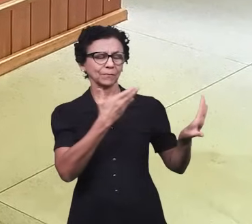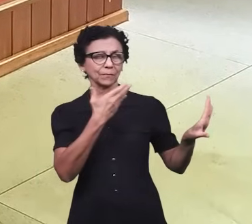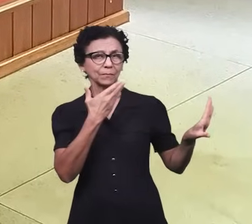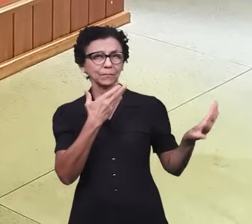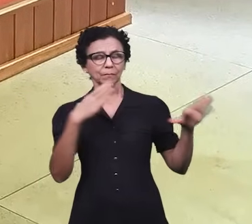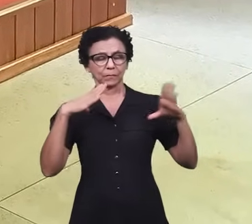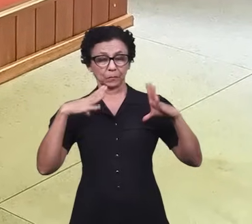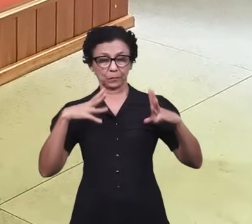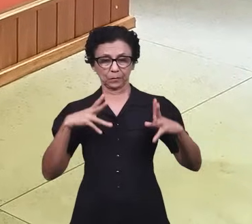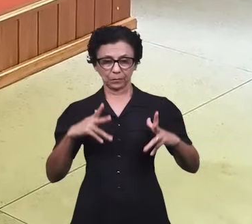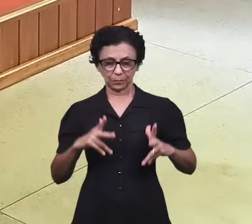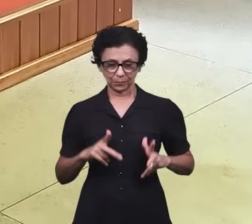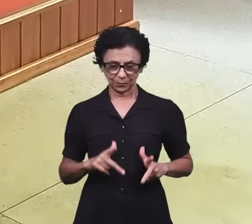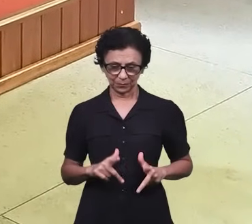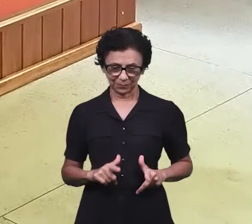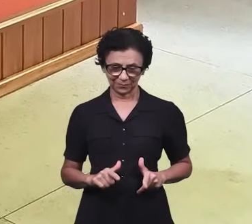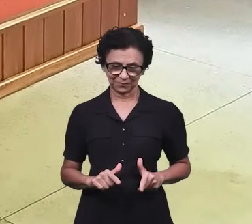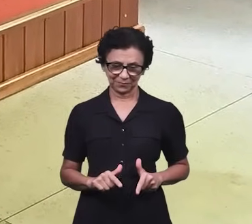nossas